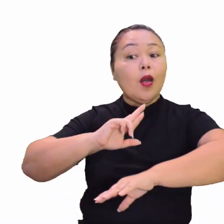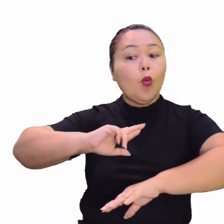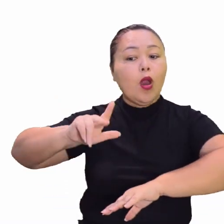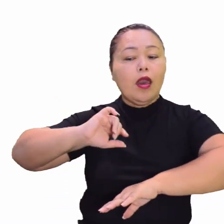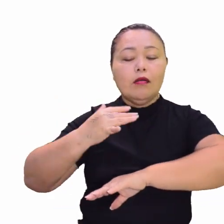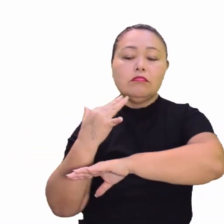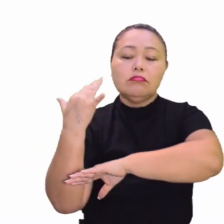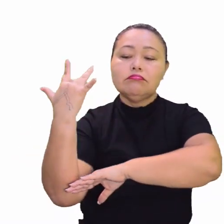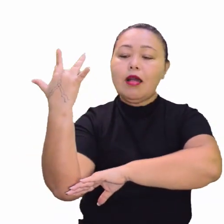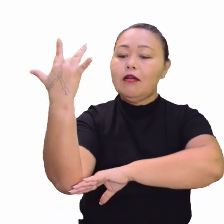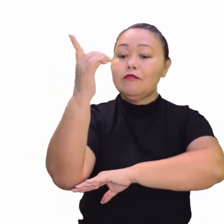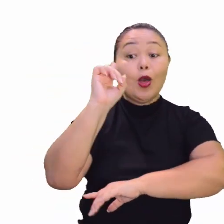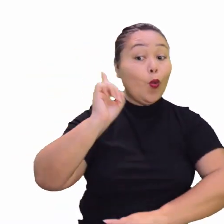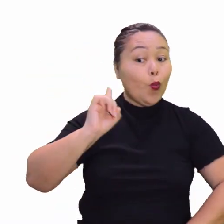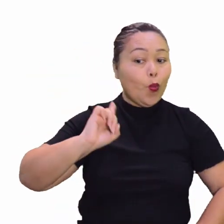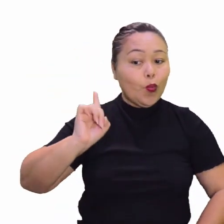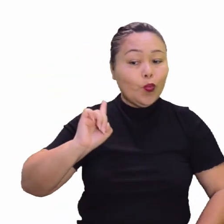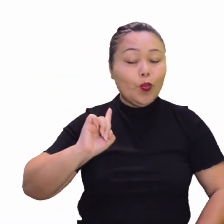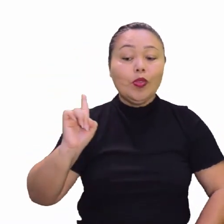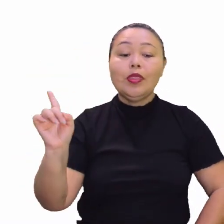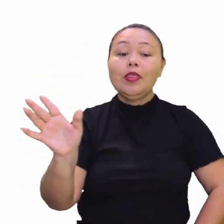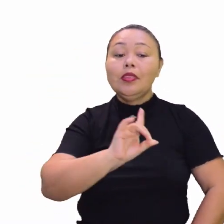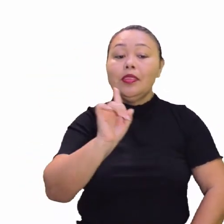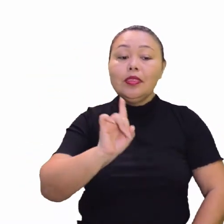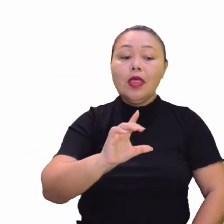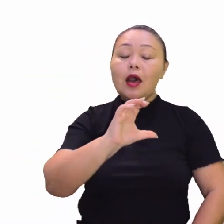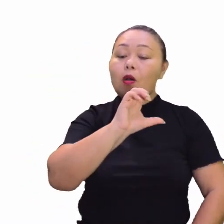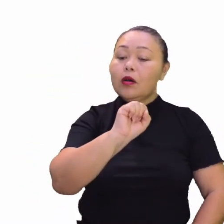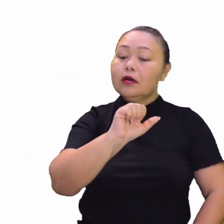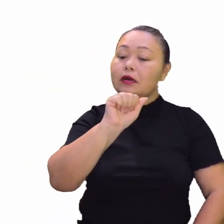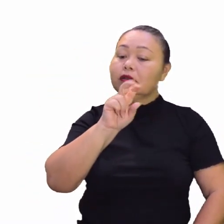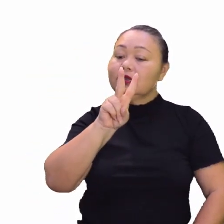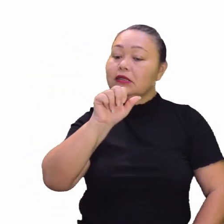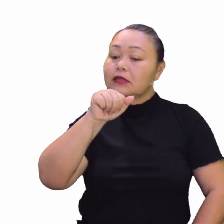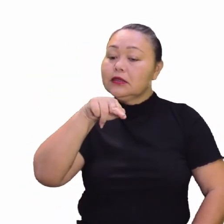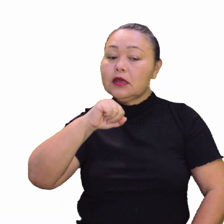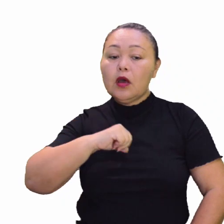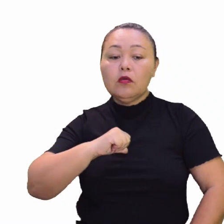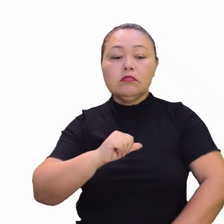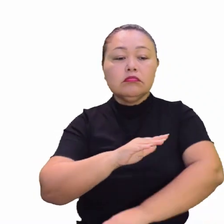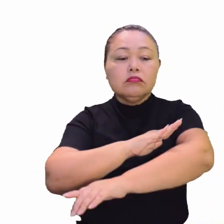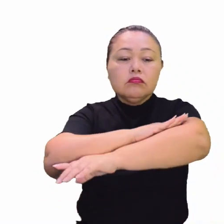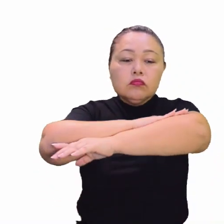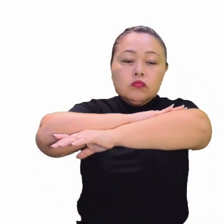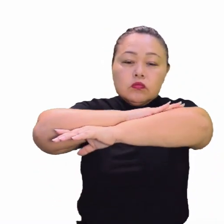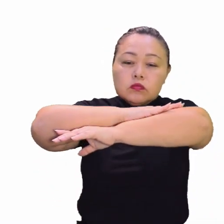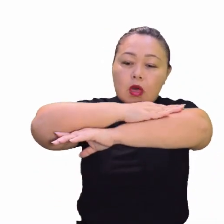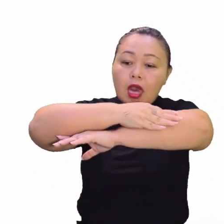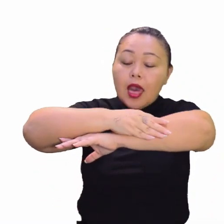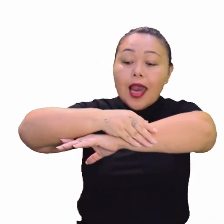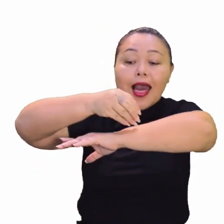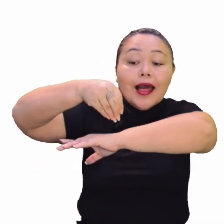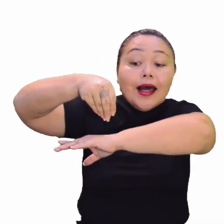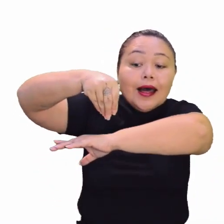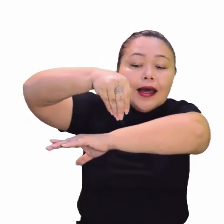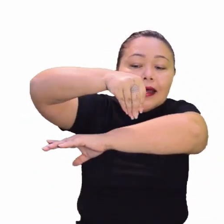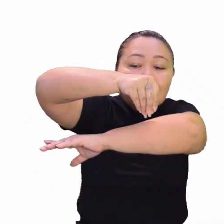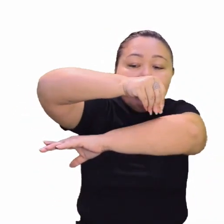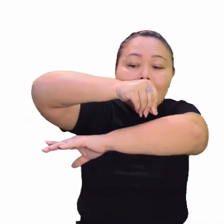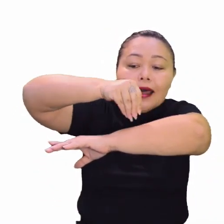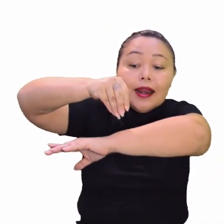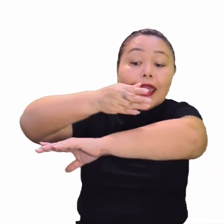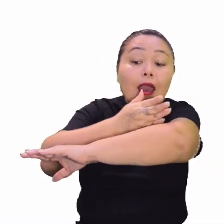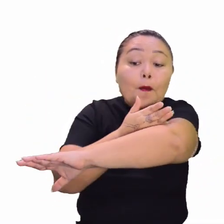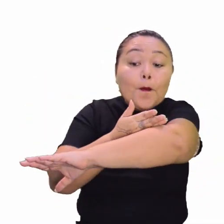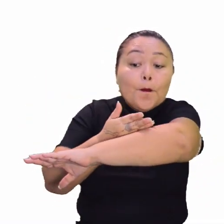florestas, não são savanas e crescem em solos de areia